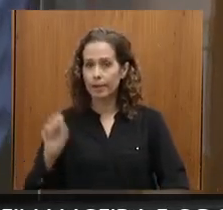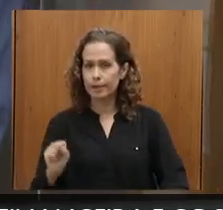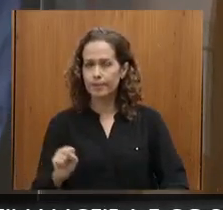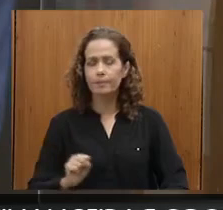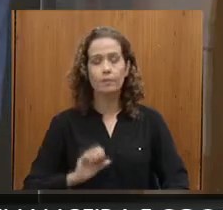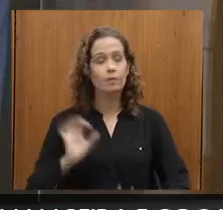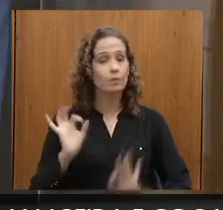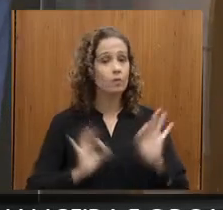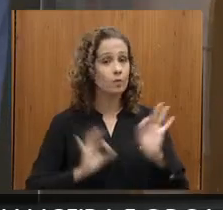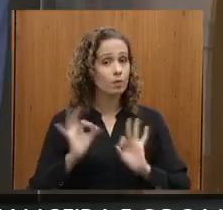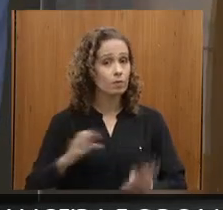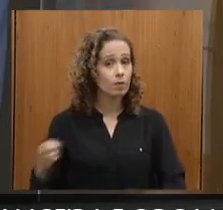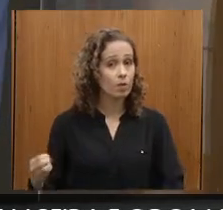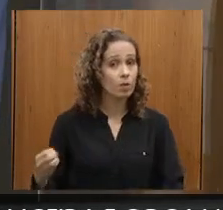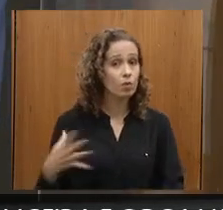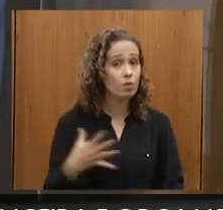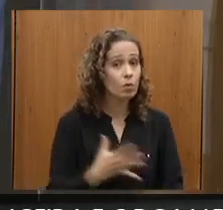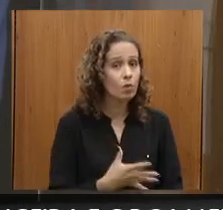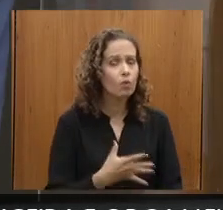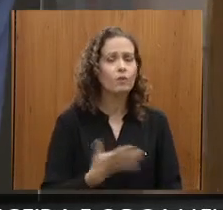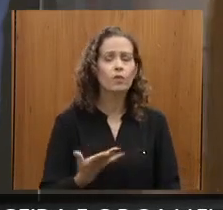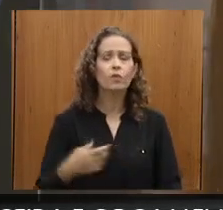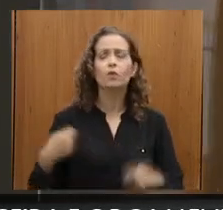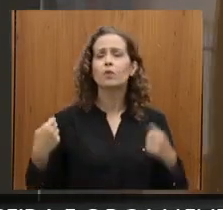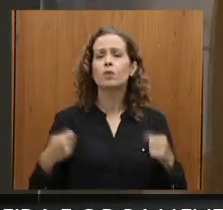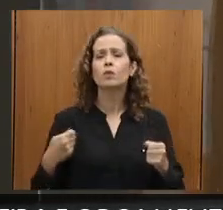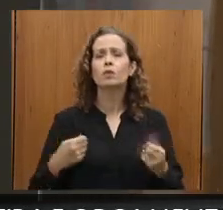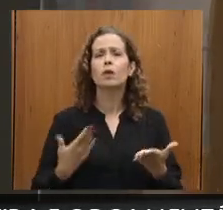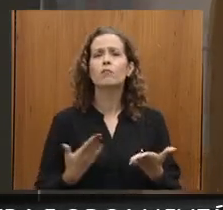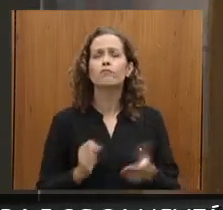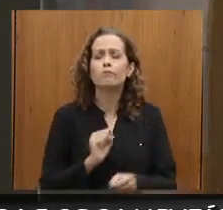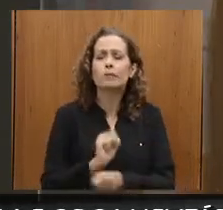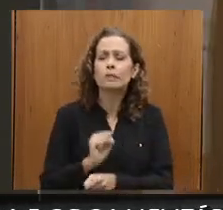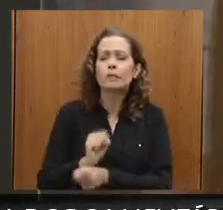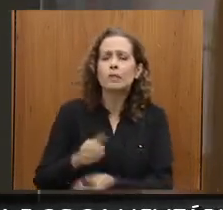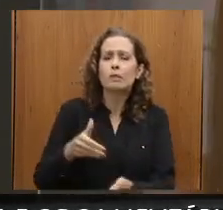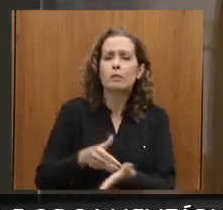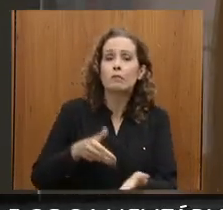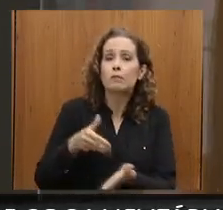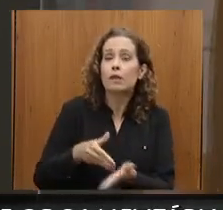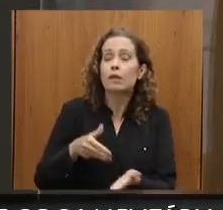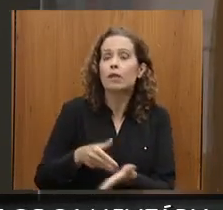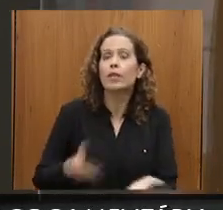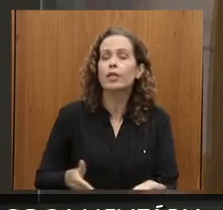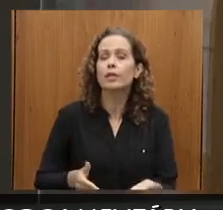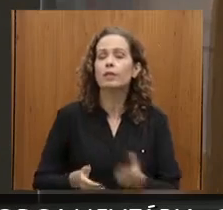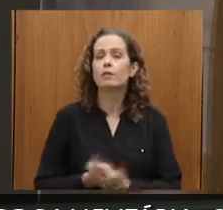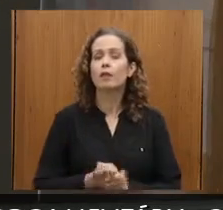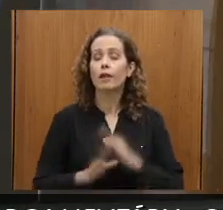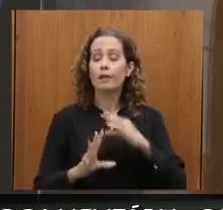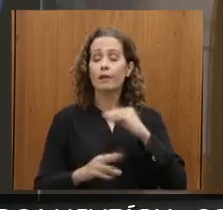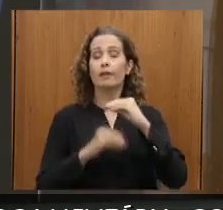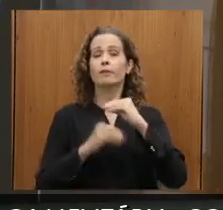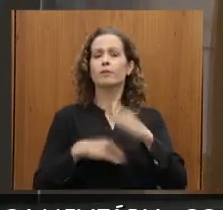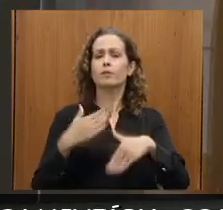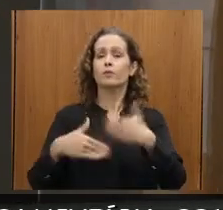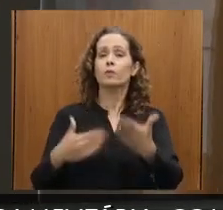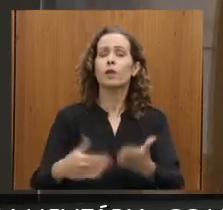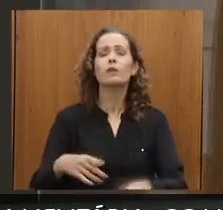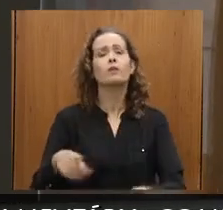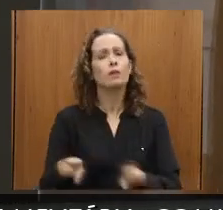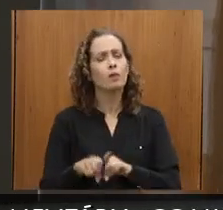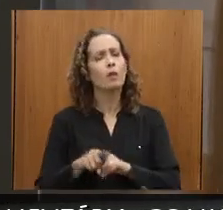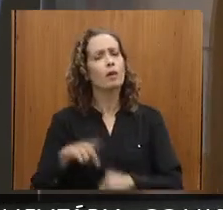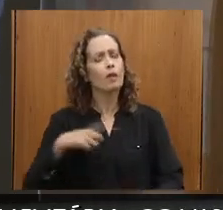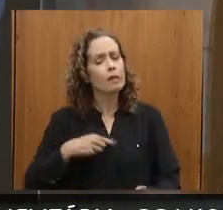tem restrição para ser implementado, acréscimo de investimento acima de determinado patamar tem restrição,